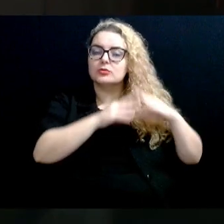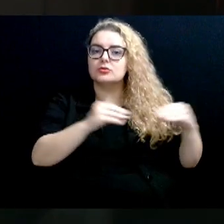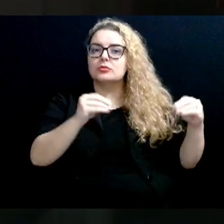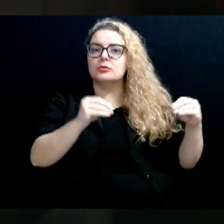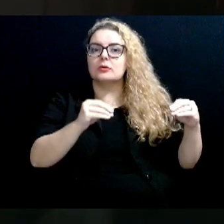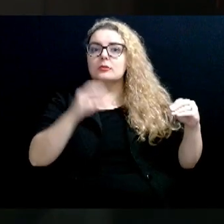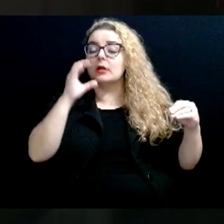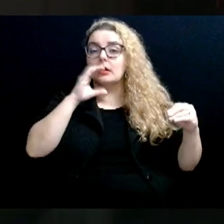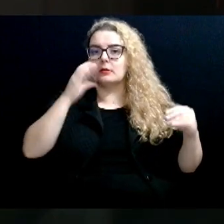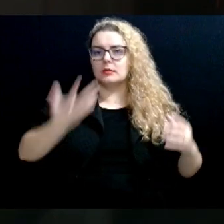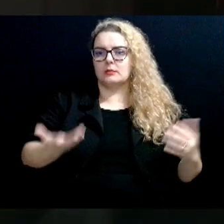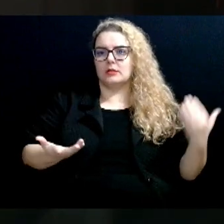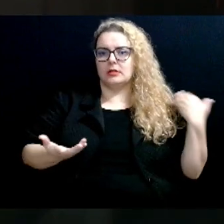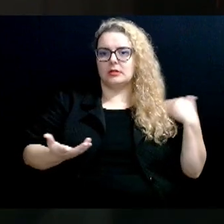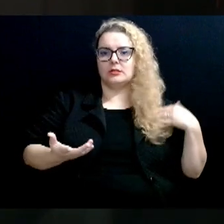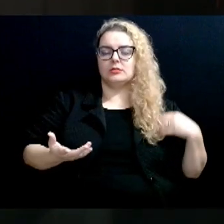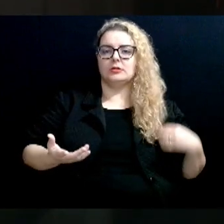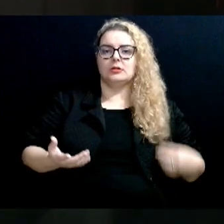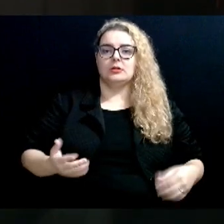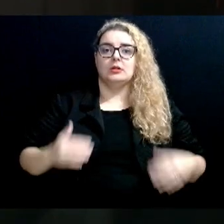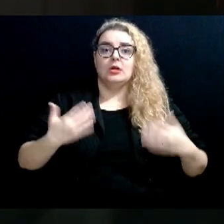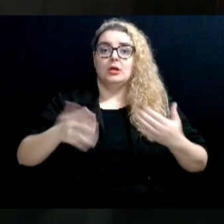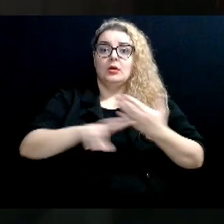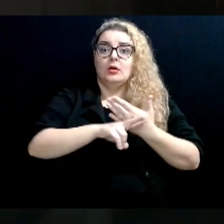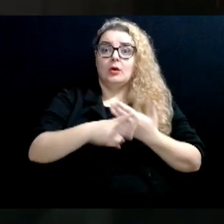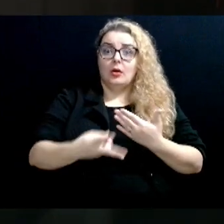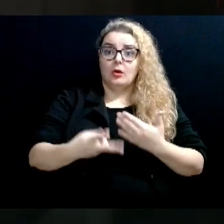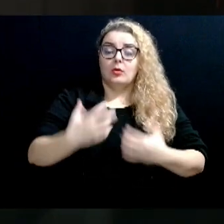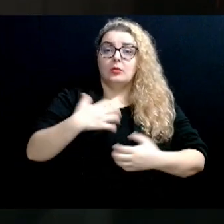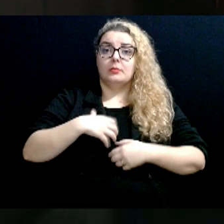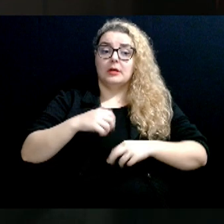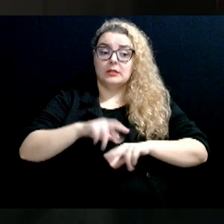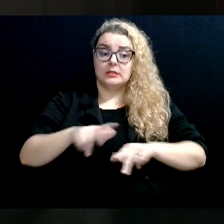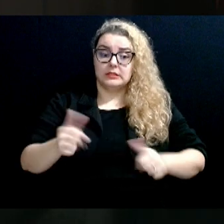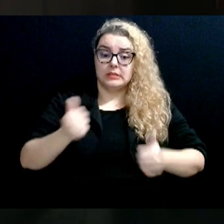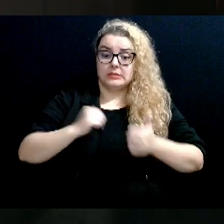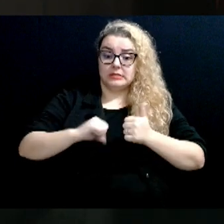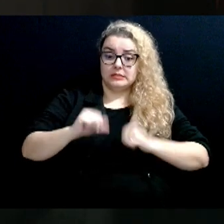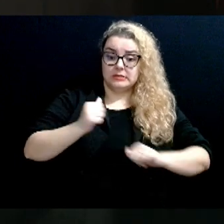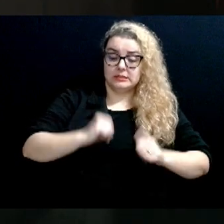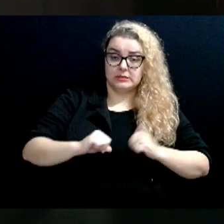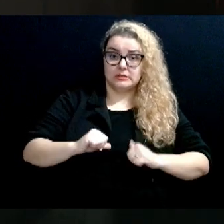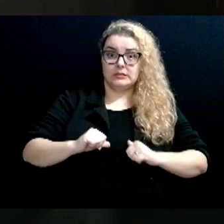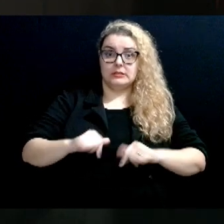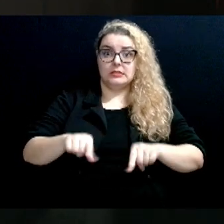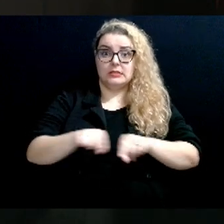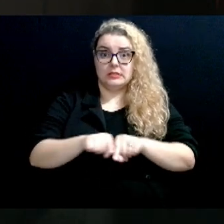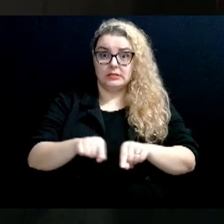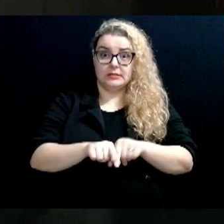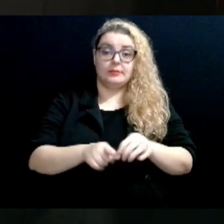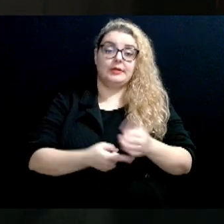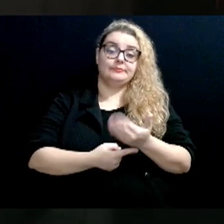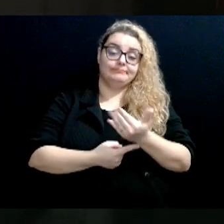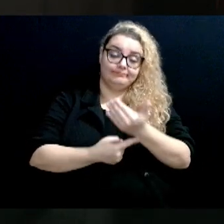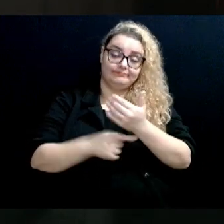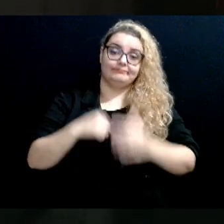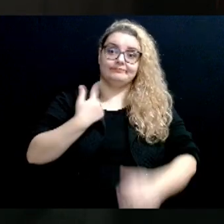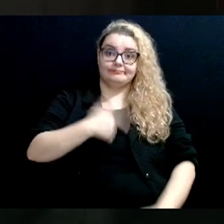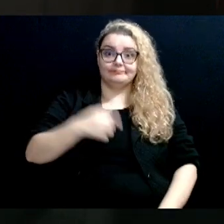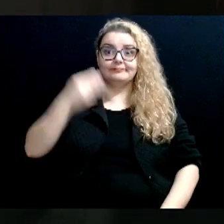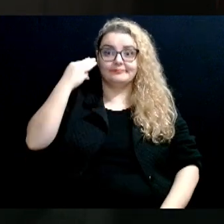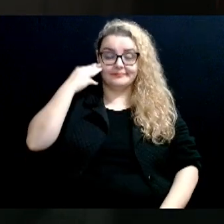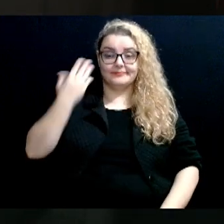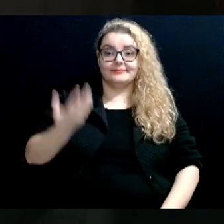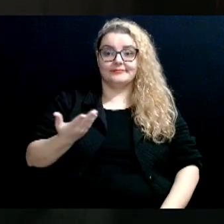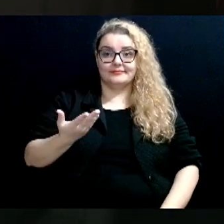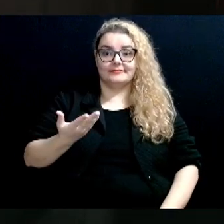rapidamente? E qual é o impacto das emoções, da ansiedade e da tecnologia sobre a nossa memória? Bom, para discutir esse